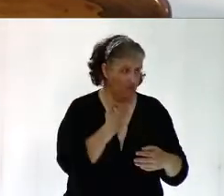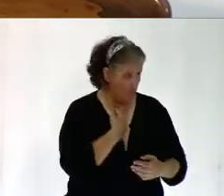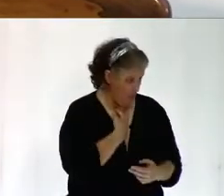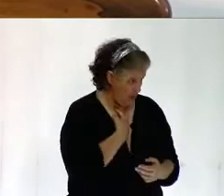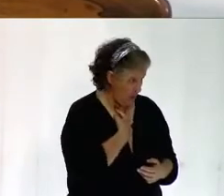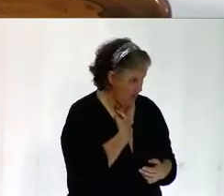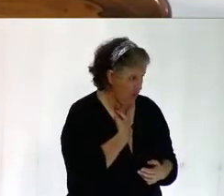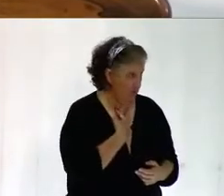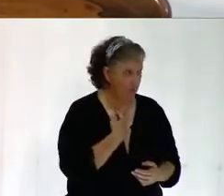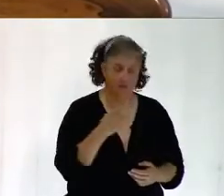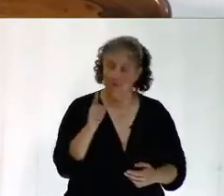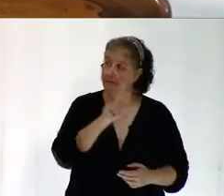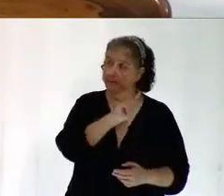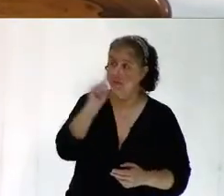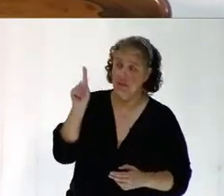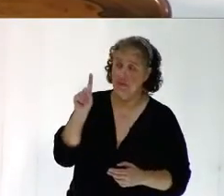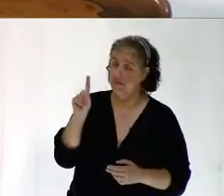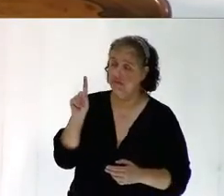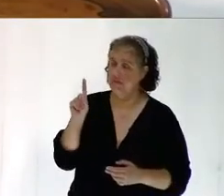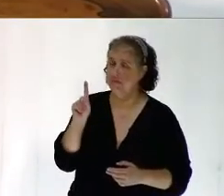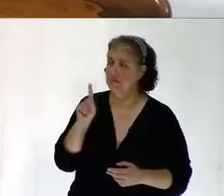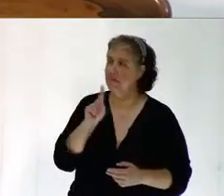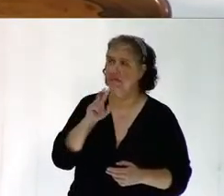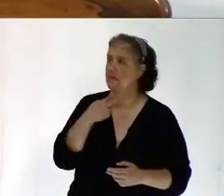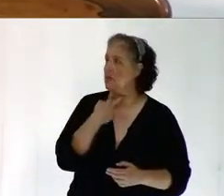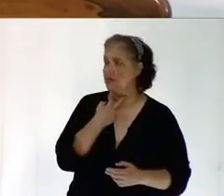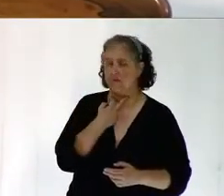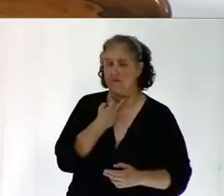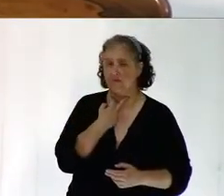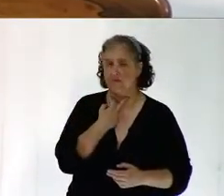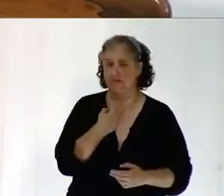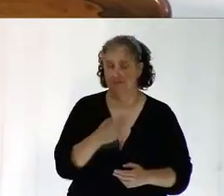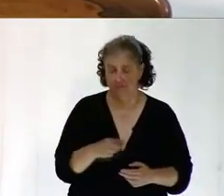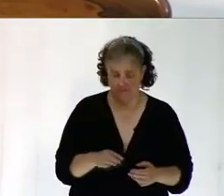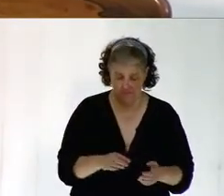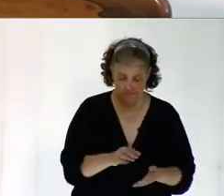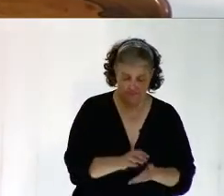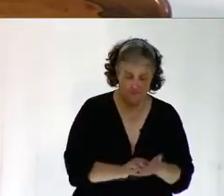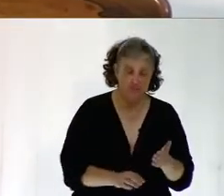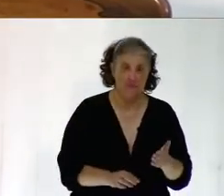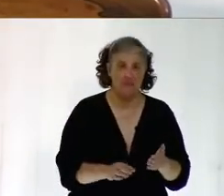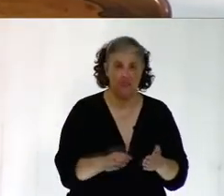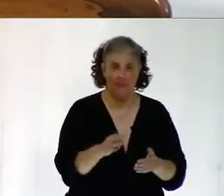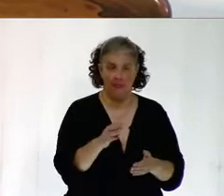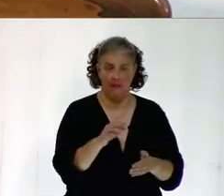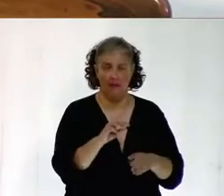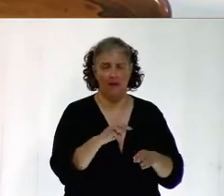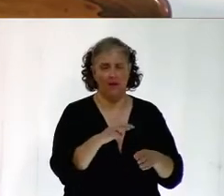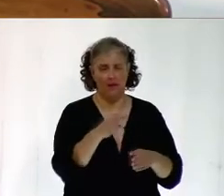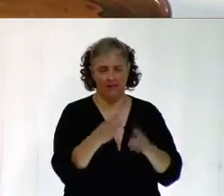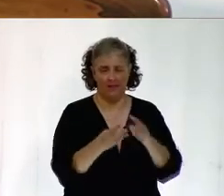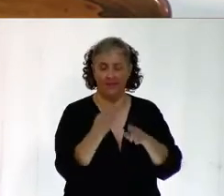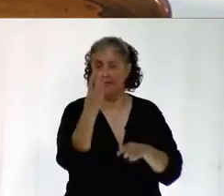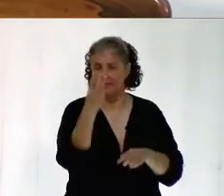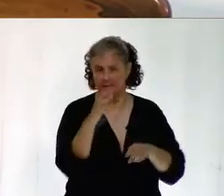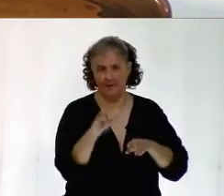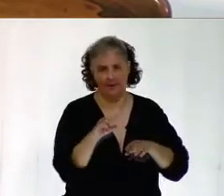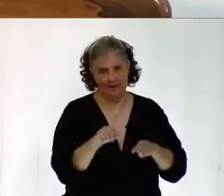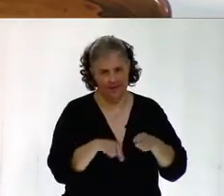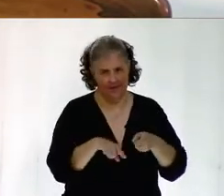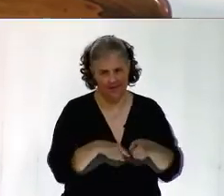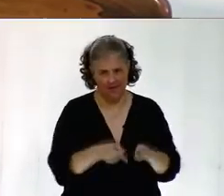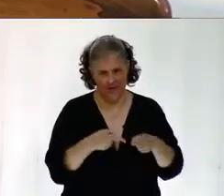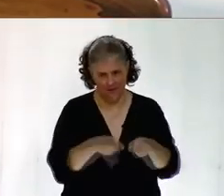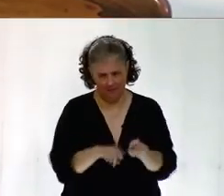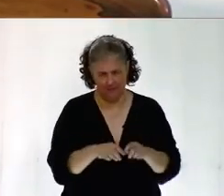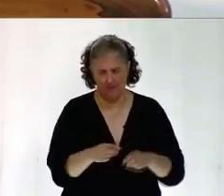os versículos 8 a 11 mateus 48 11 levou o ainda